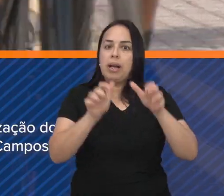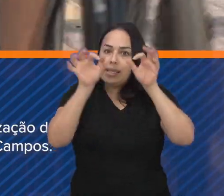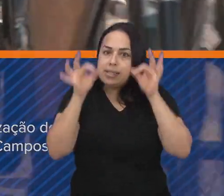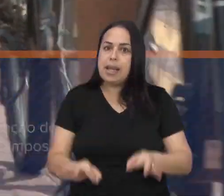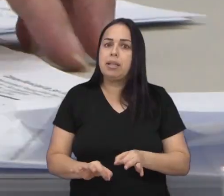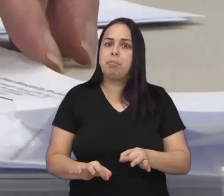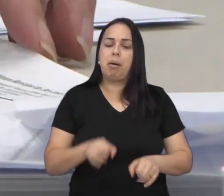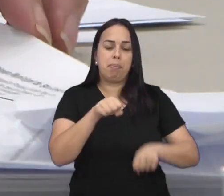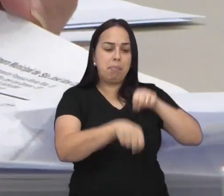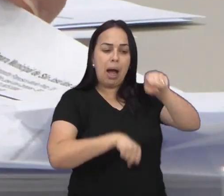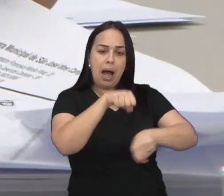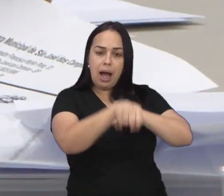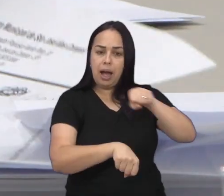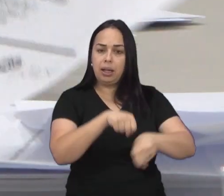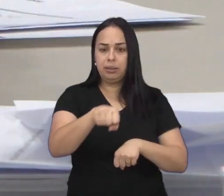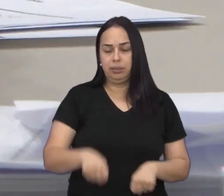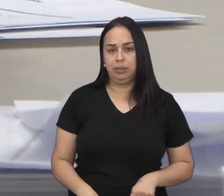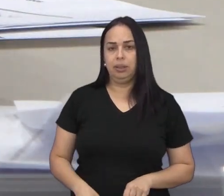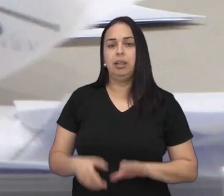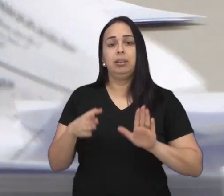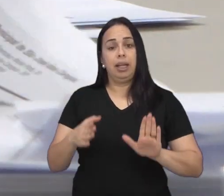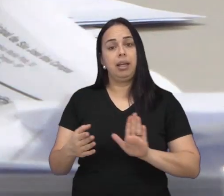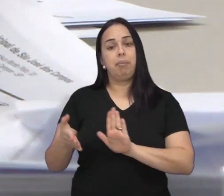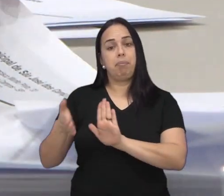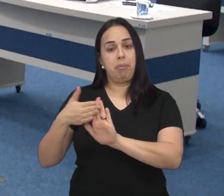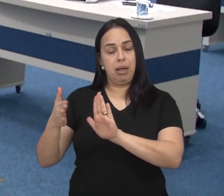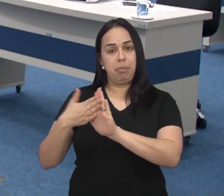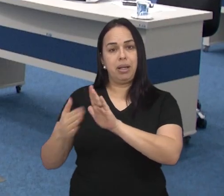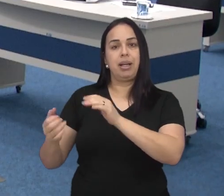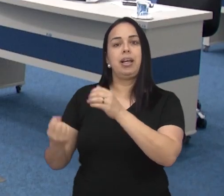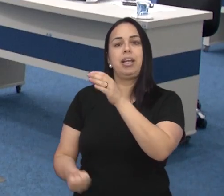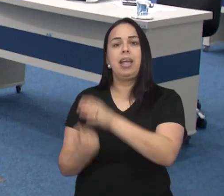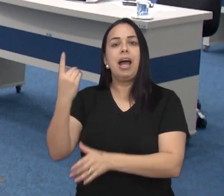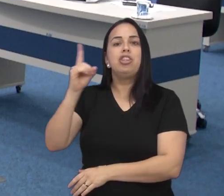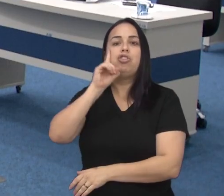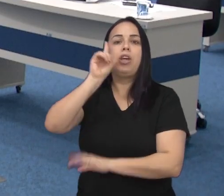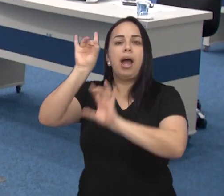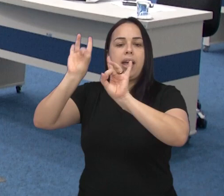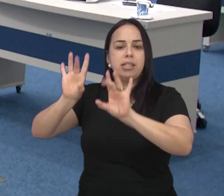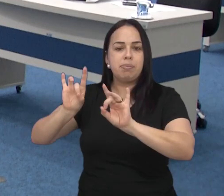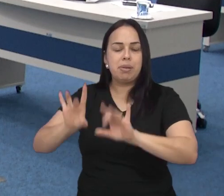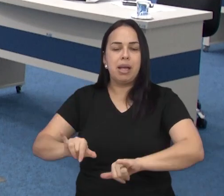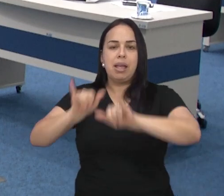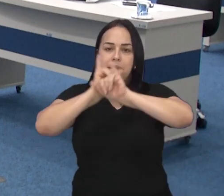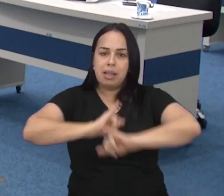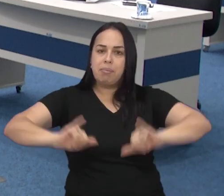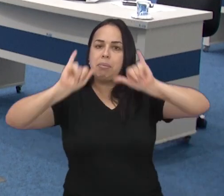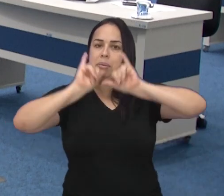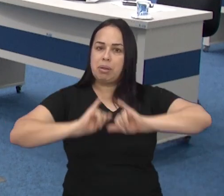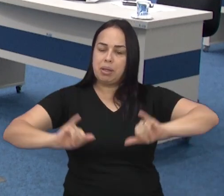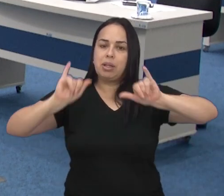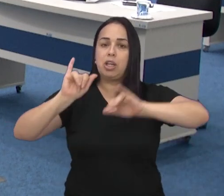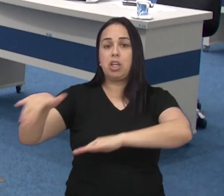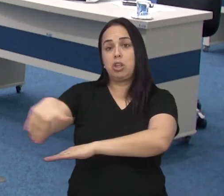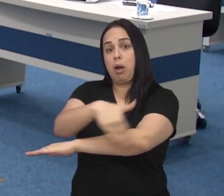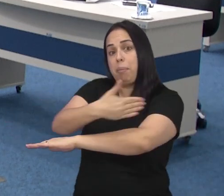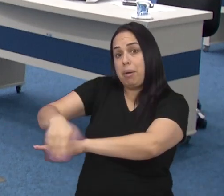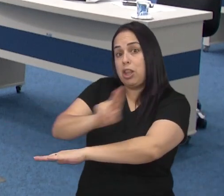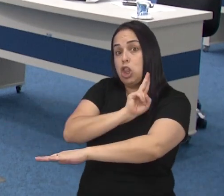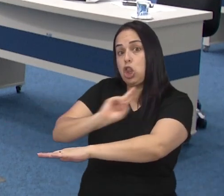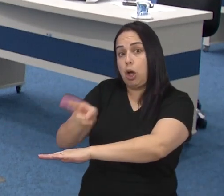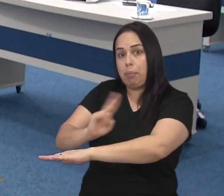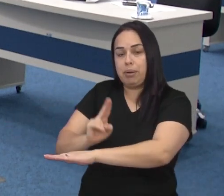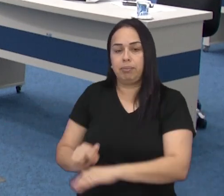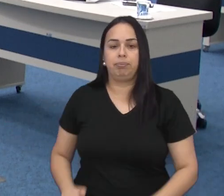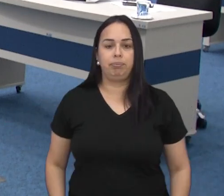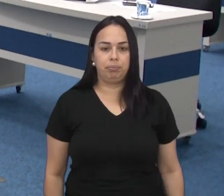na cidade. A pauta ainda conta com projetos voltados para a criação de datas e campanhas comemorativas e denominação de